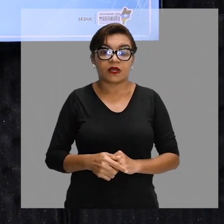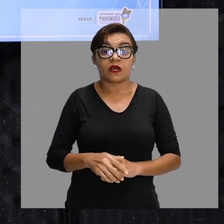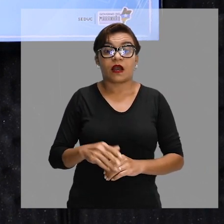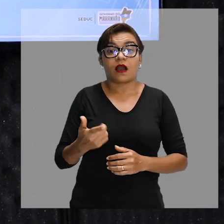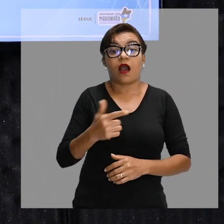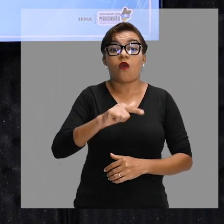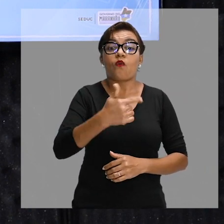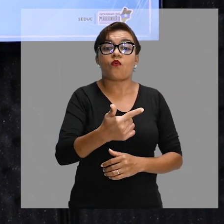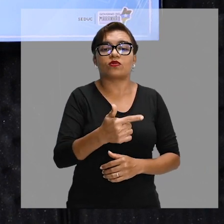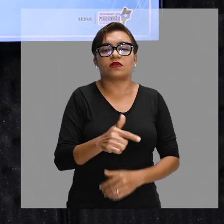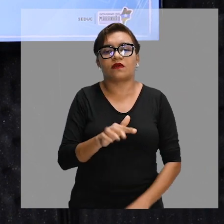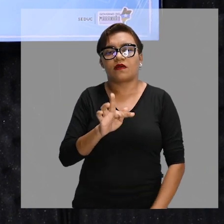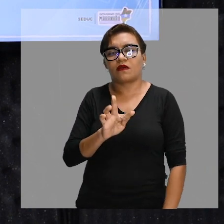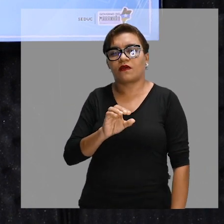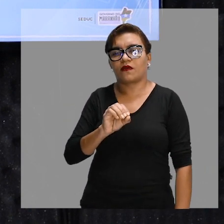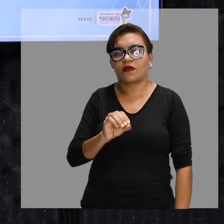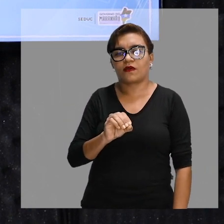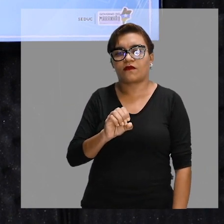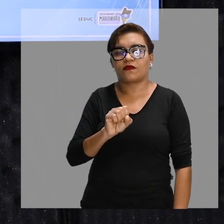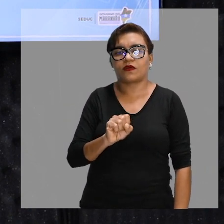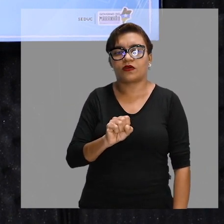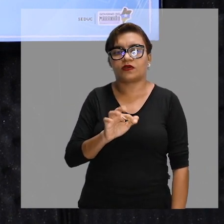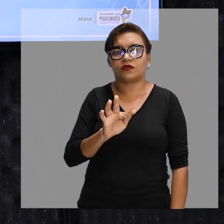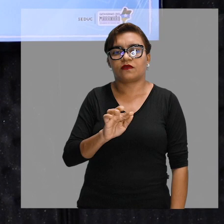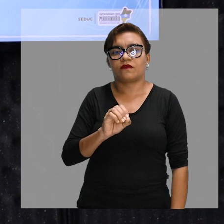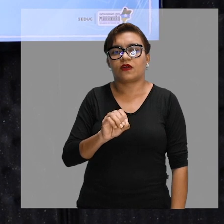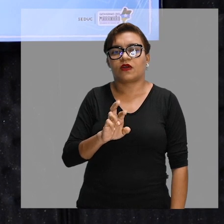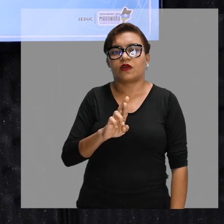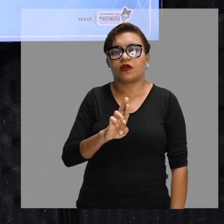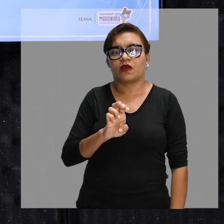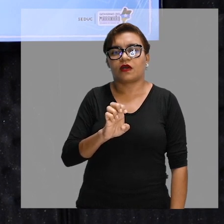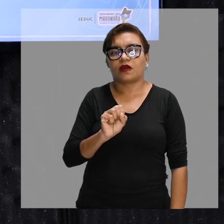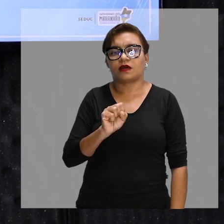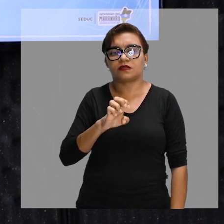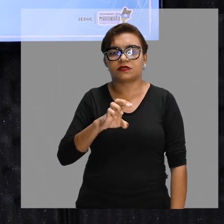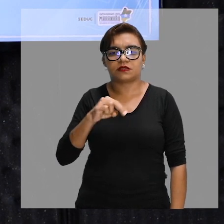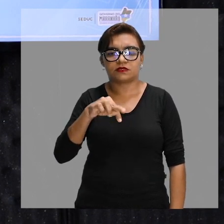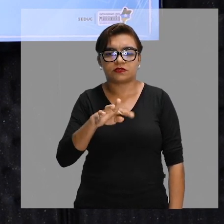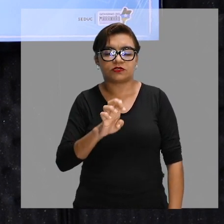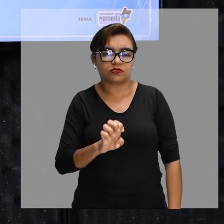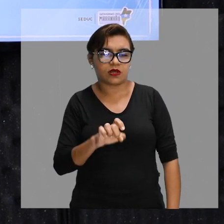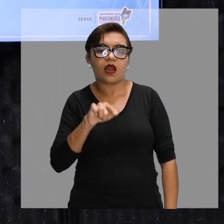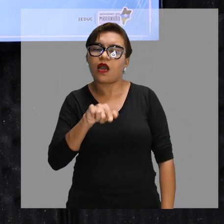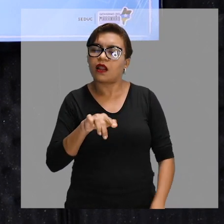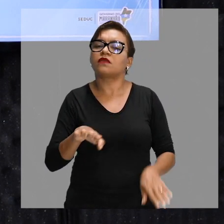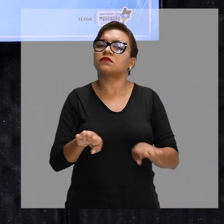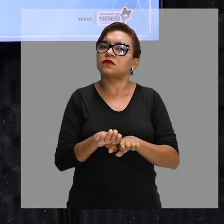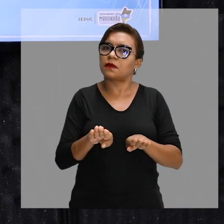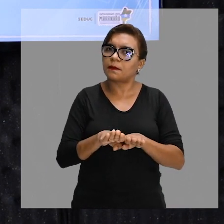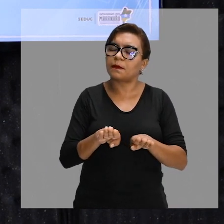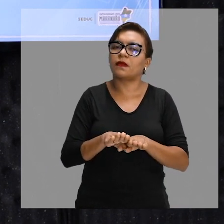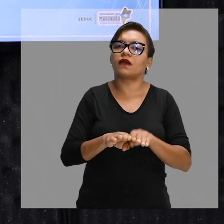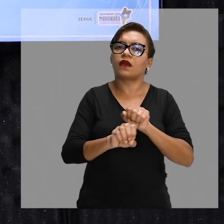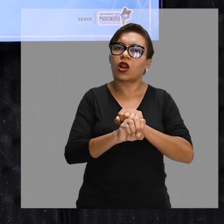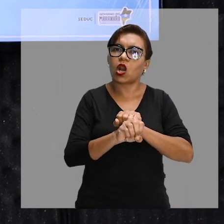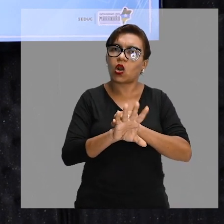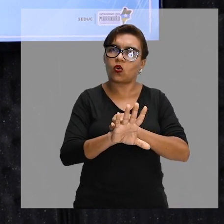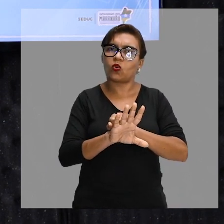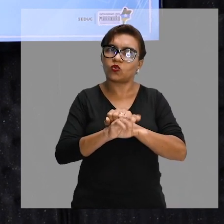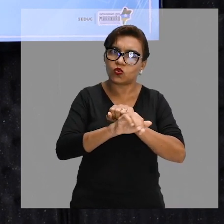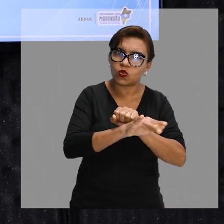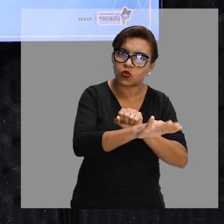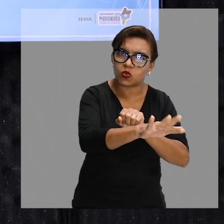fosforescente, certo? Ela também consegue emitir luz, mas determinado por alguma circunstância,